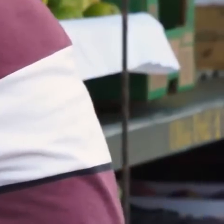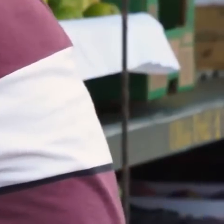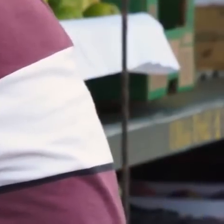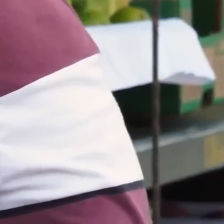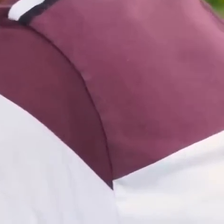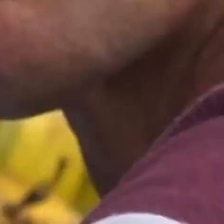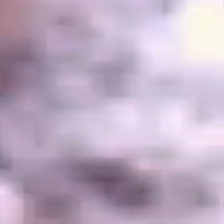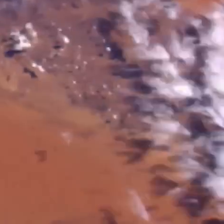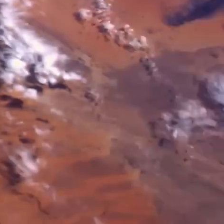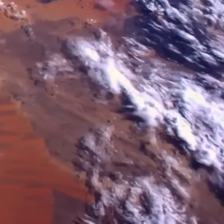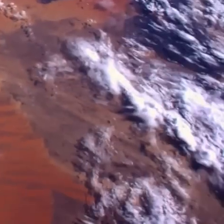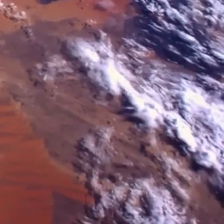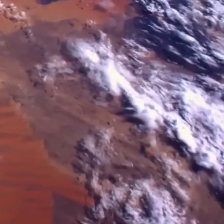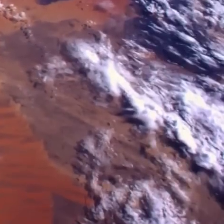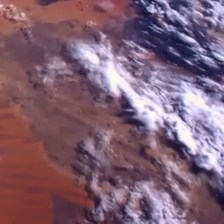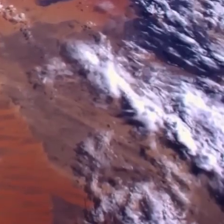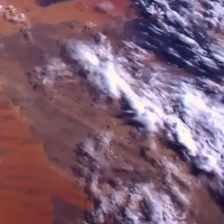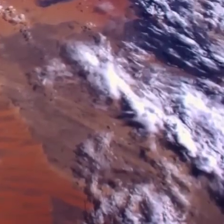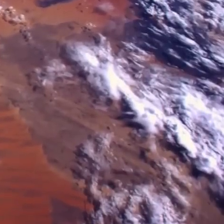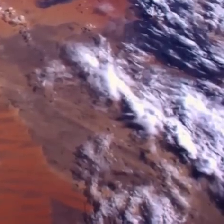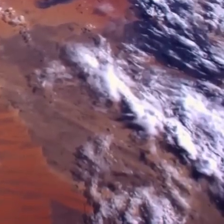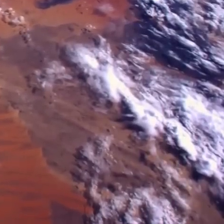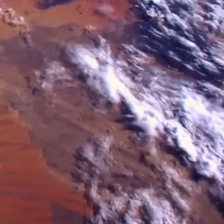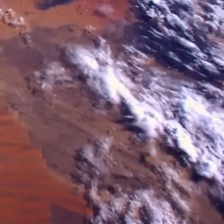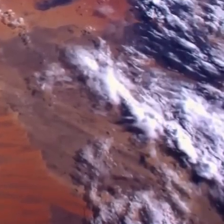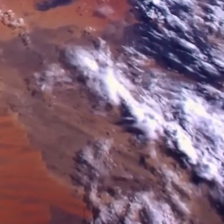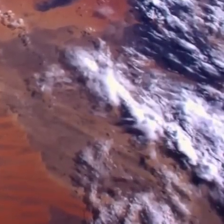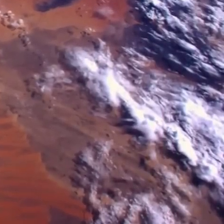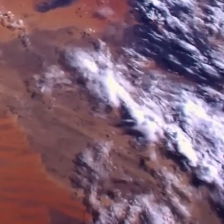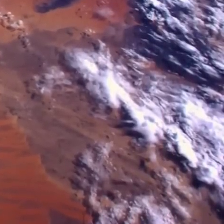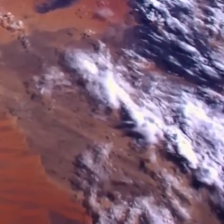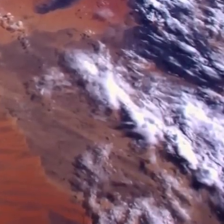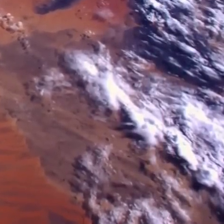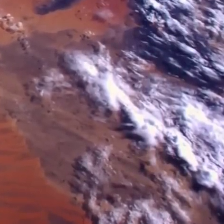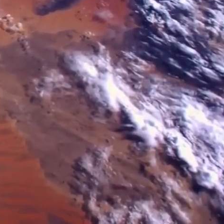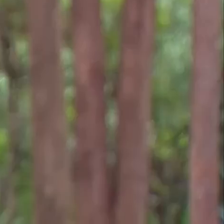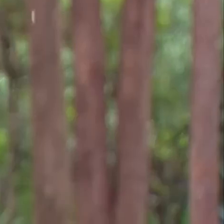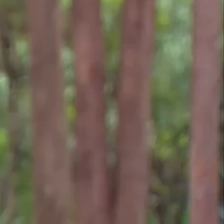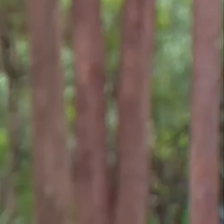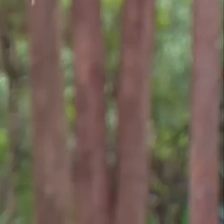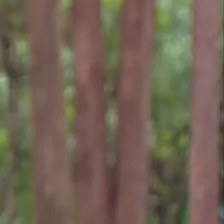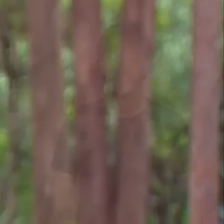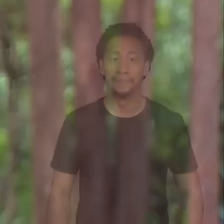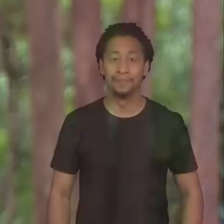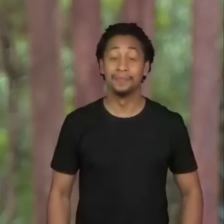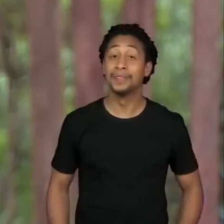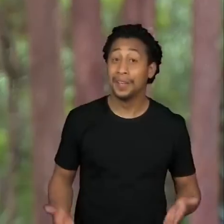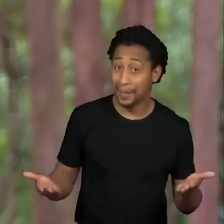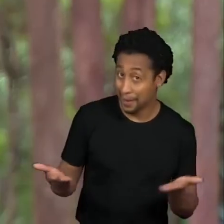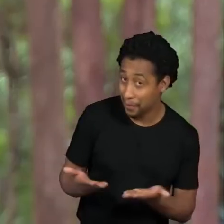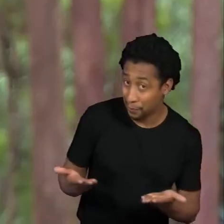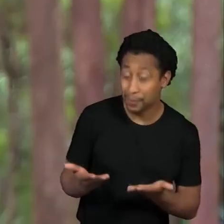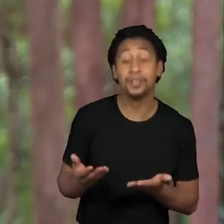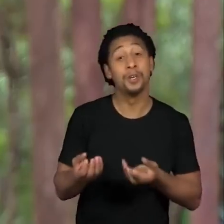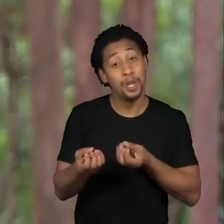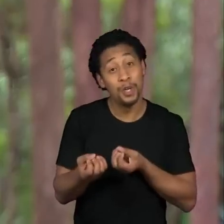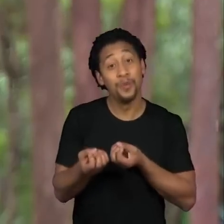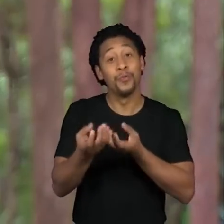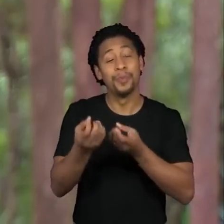atitude, porque é geral essa treta. Tá todo mundo junto no mesmo planeta. Agora vamos aos fatos da